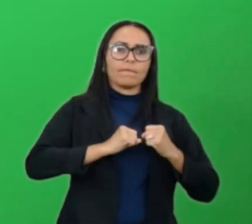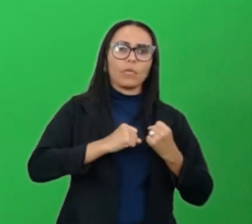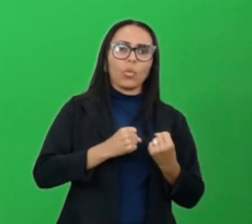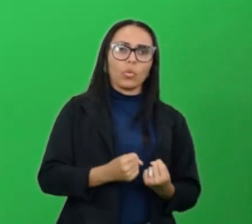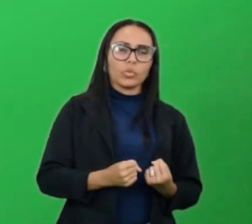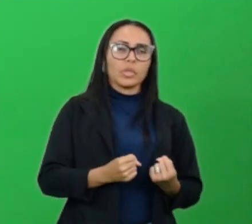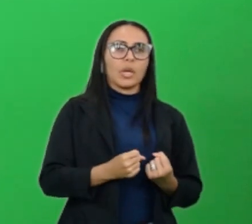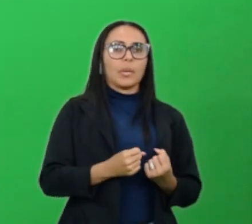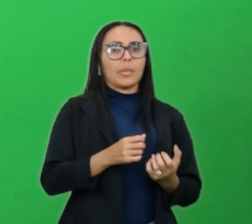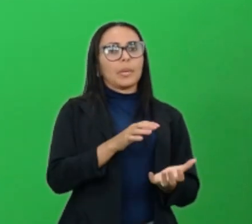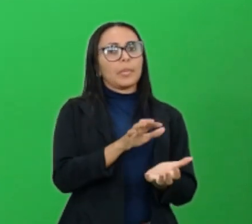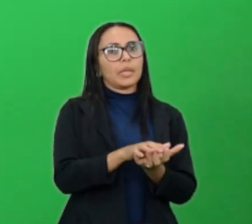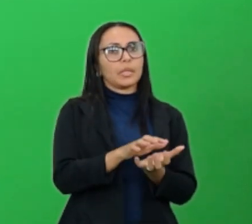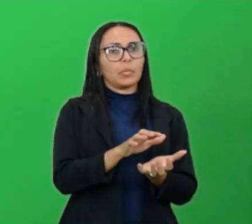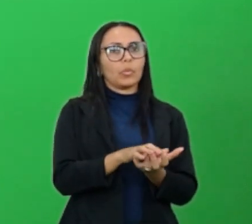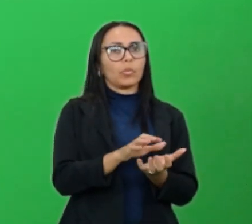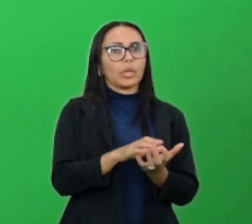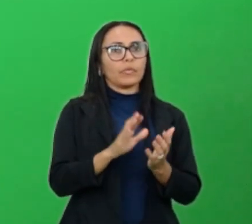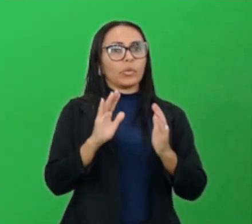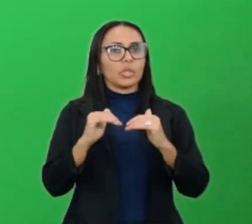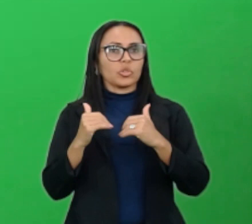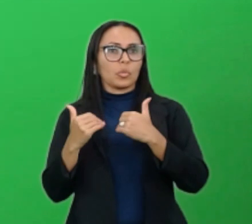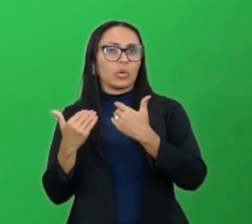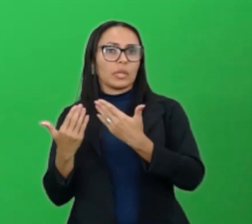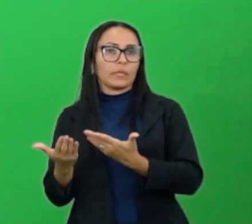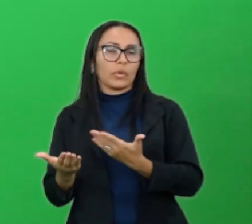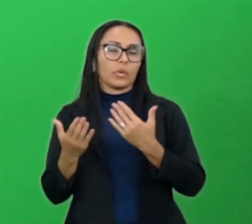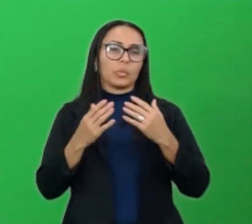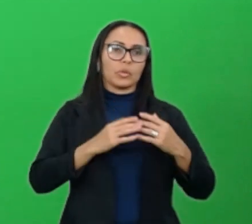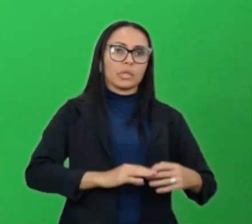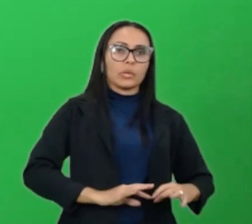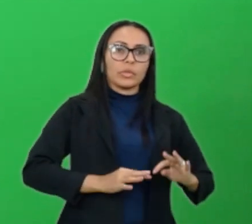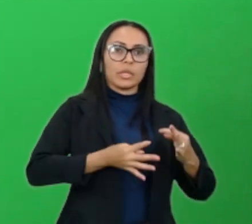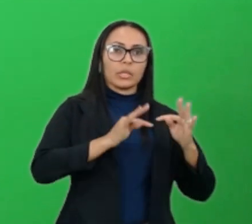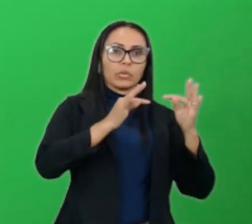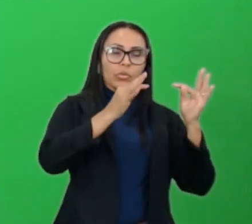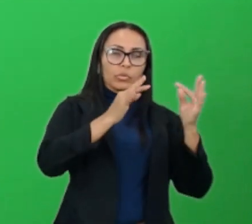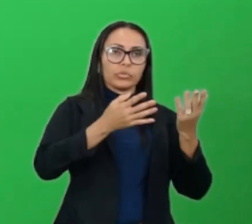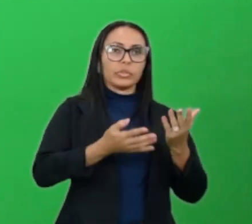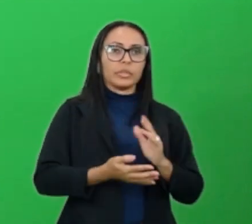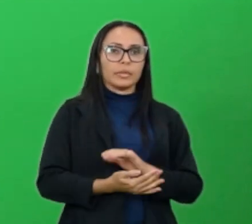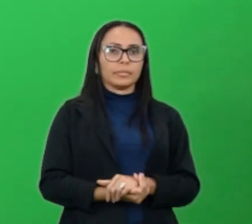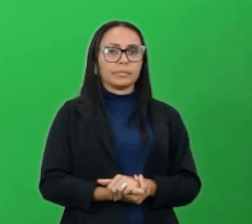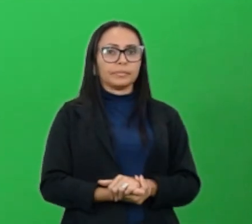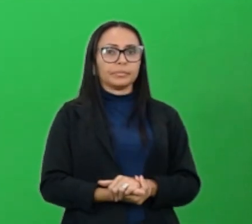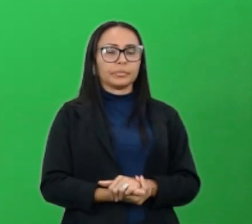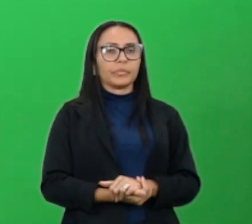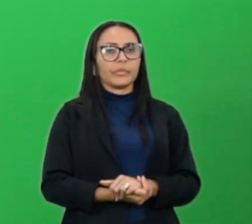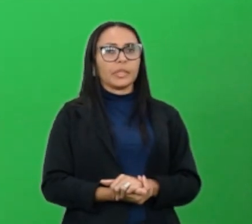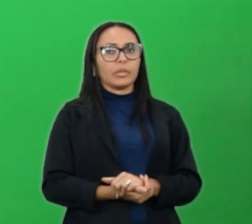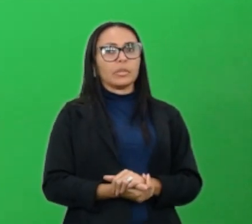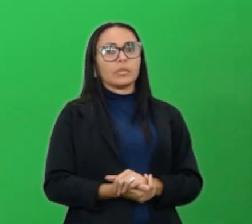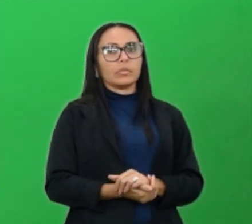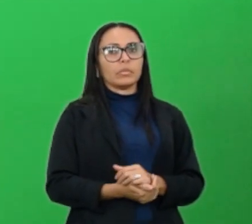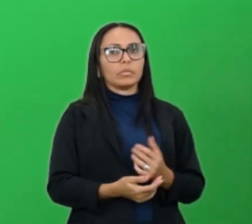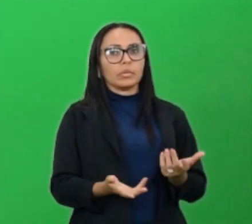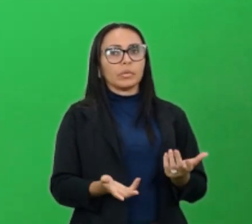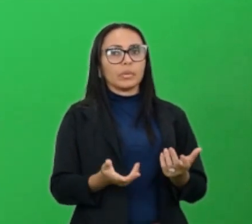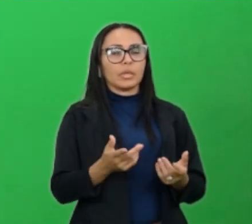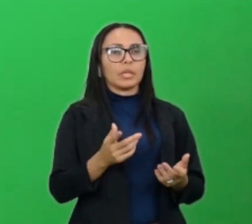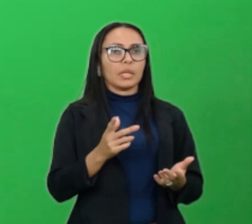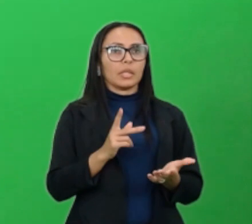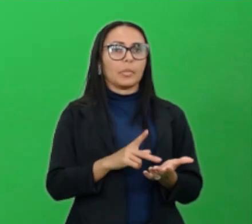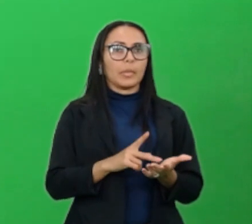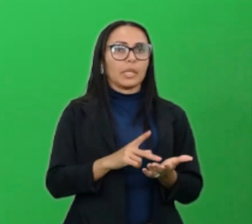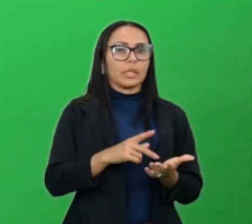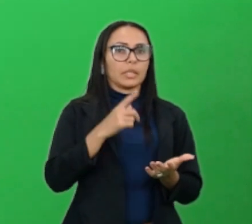as exportações intensivas em tecnologia, né? Então, certamente fruto, né, tanto da quantidade quanto